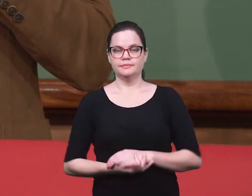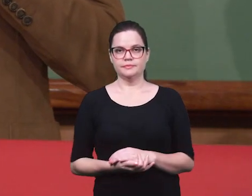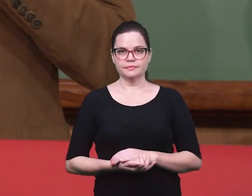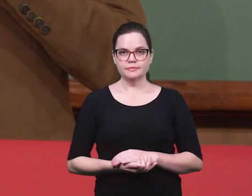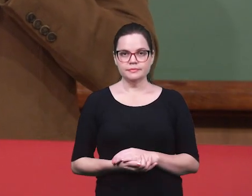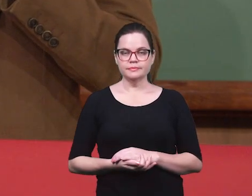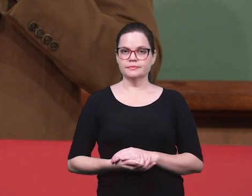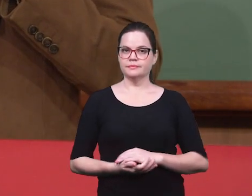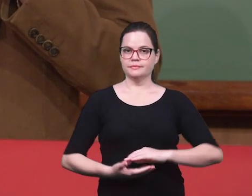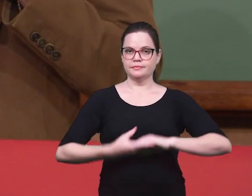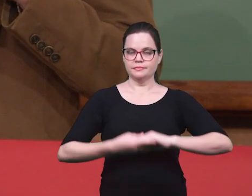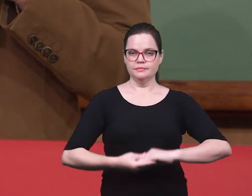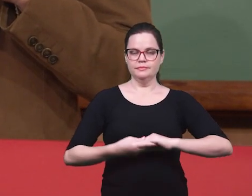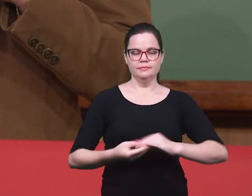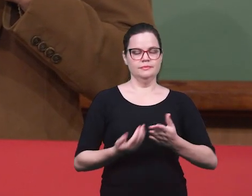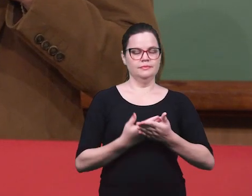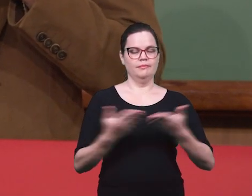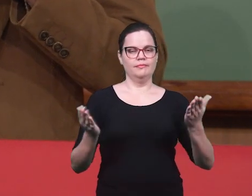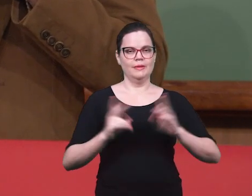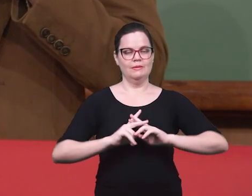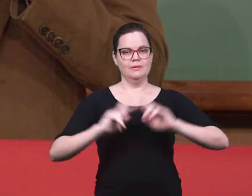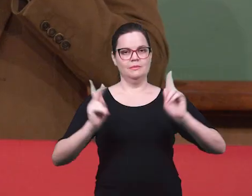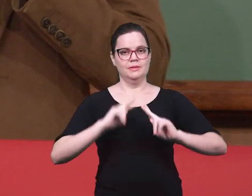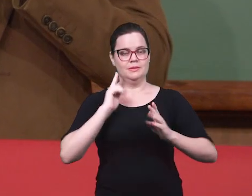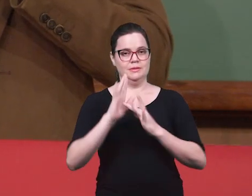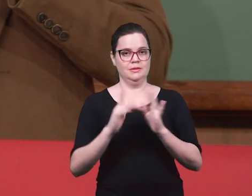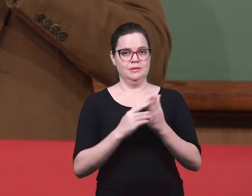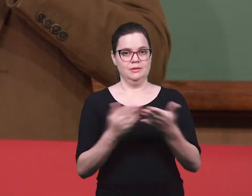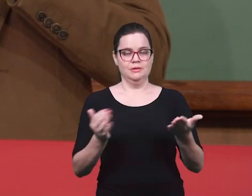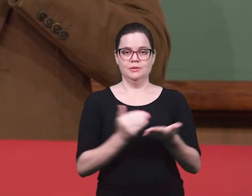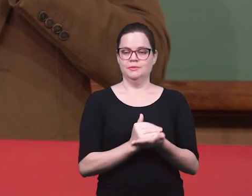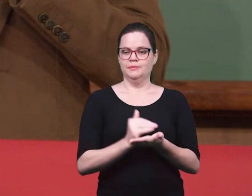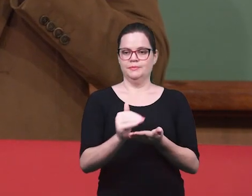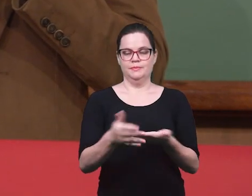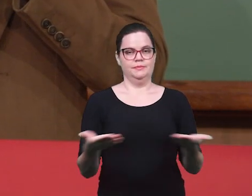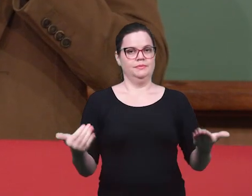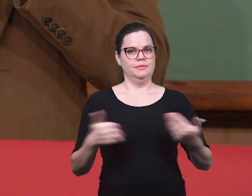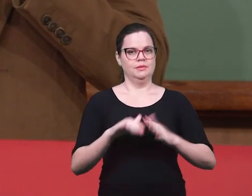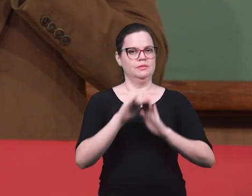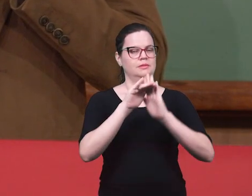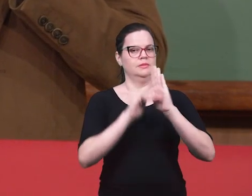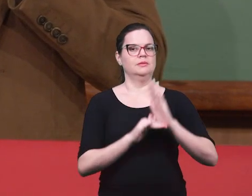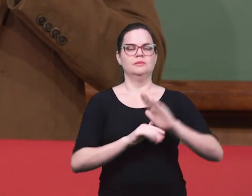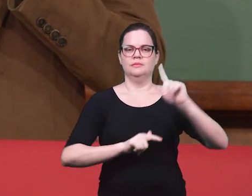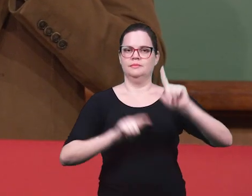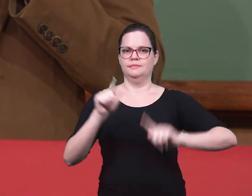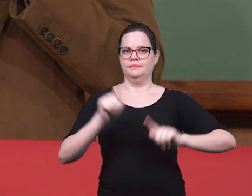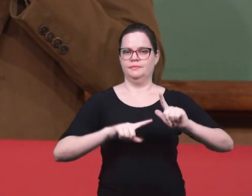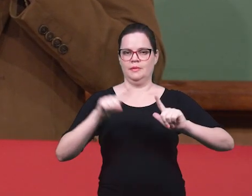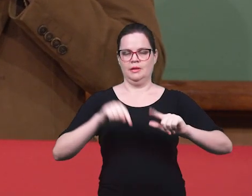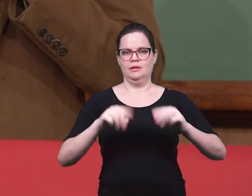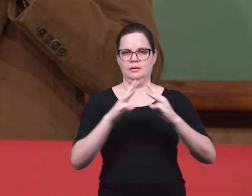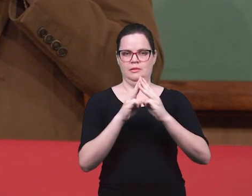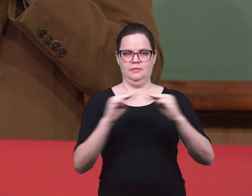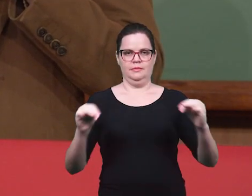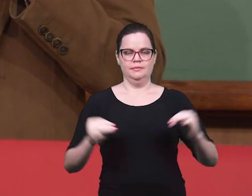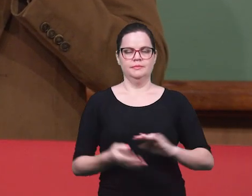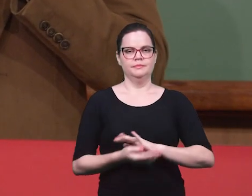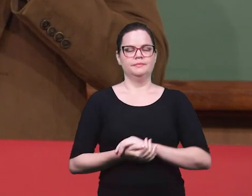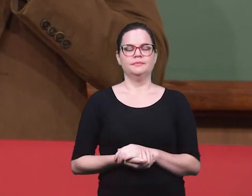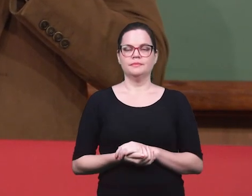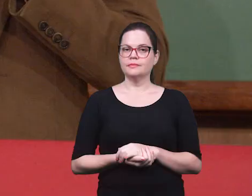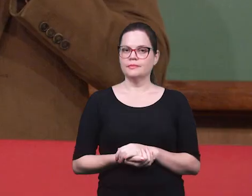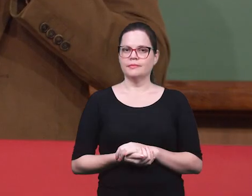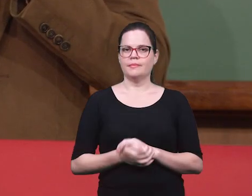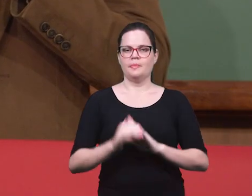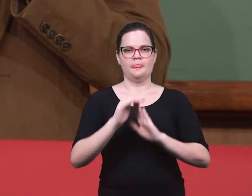Eu cumprimento a todos com a paz do Senhor Jesus. Estamos iniciando mais um programa da Rede Manaim de televisão.